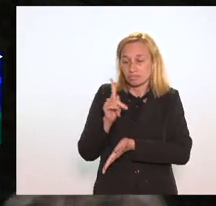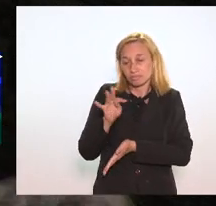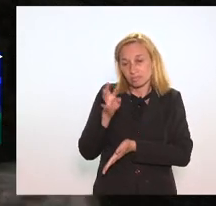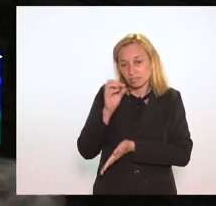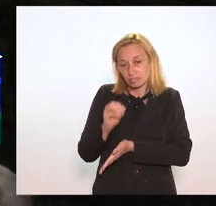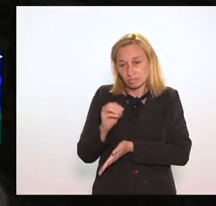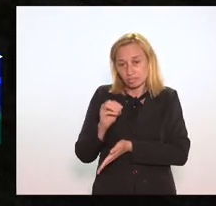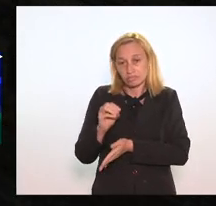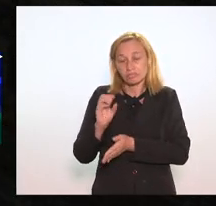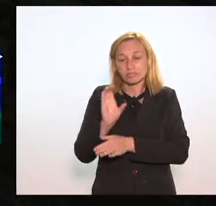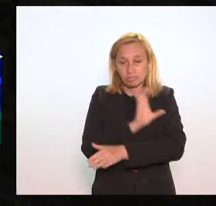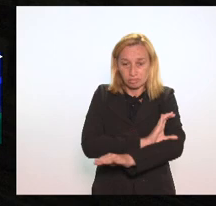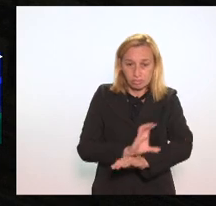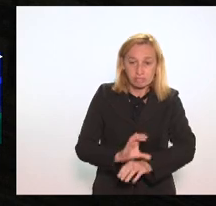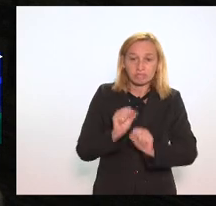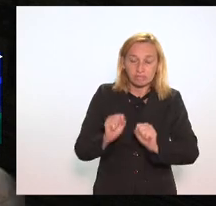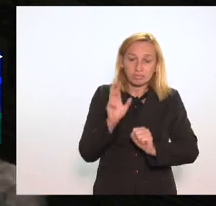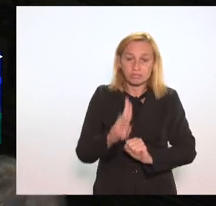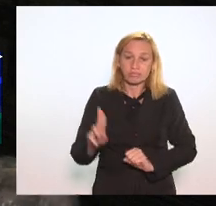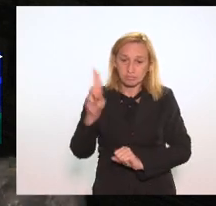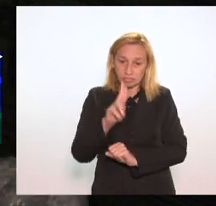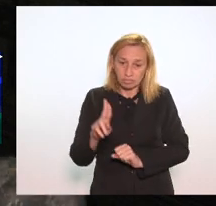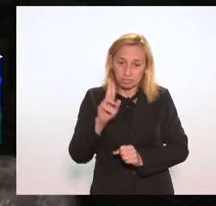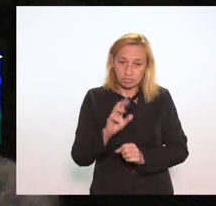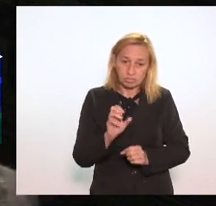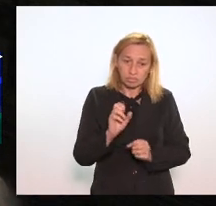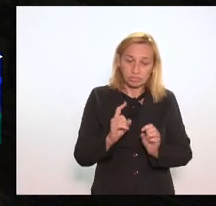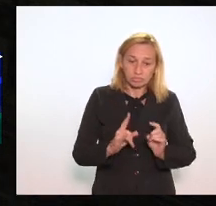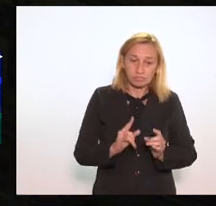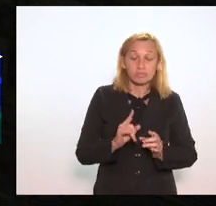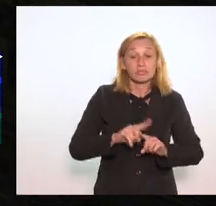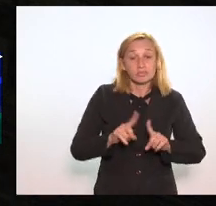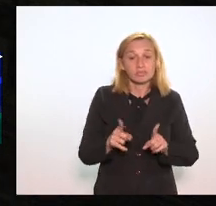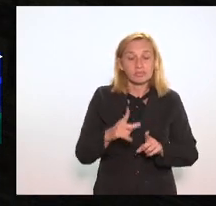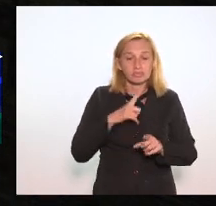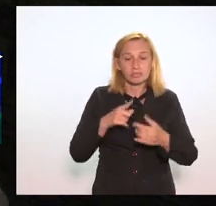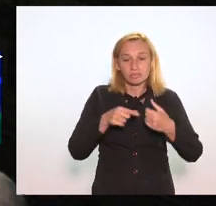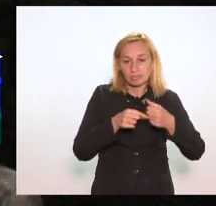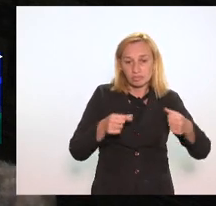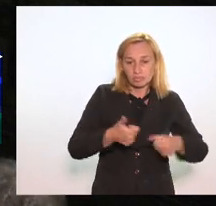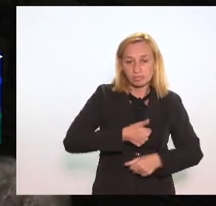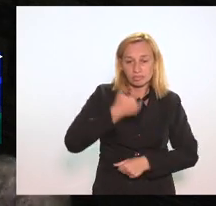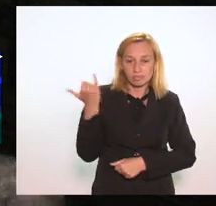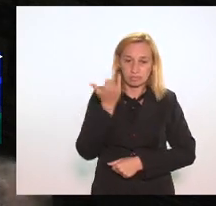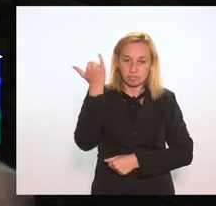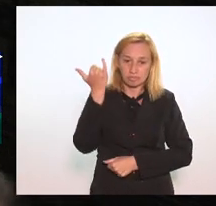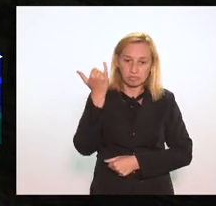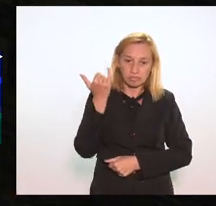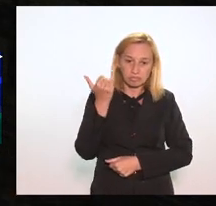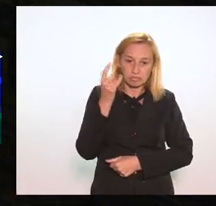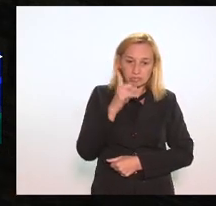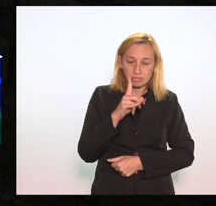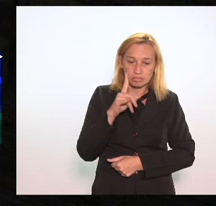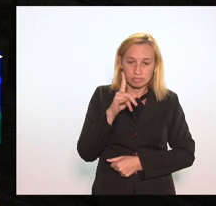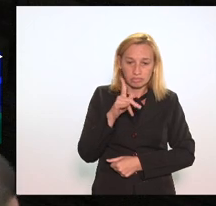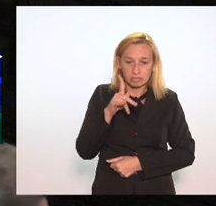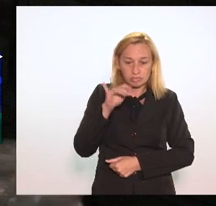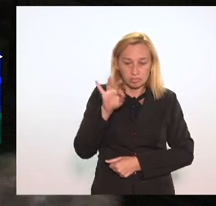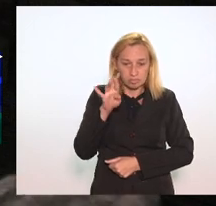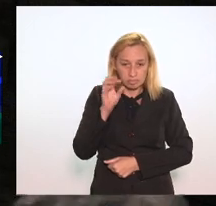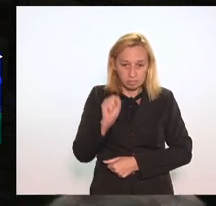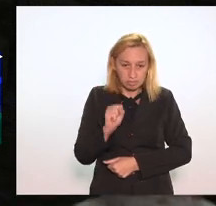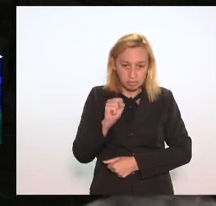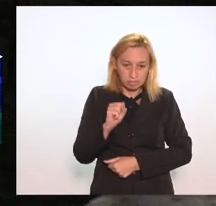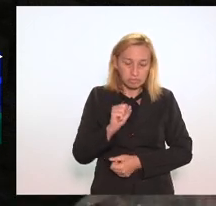que em sentido que possam ser usados na aquisição desses Imóveis mas tem um artigo importante que é o dispositivo que prever uma